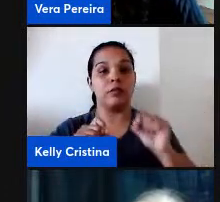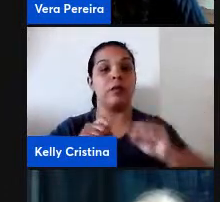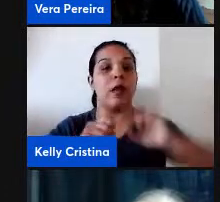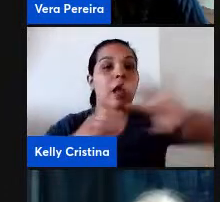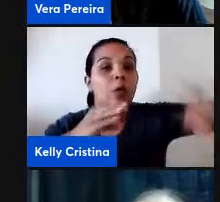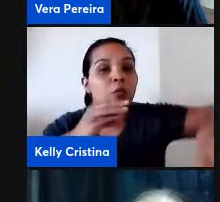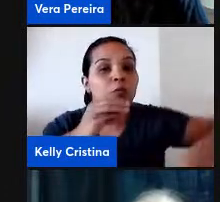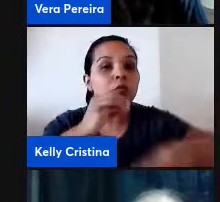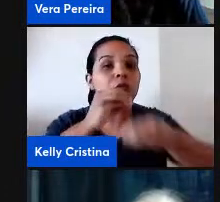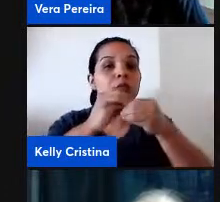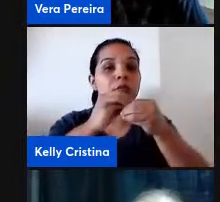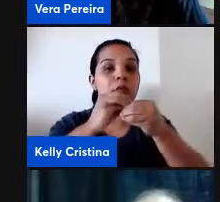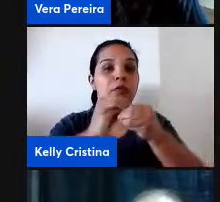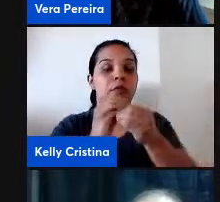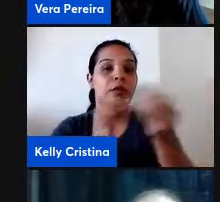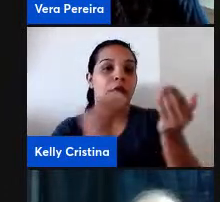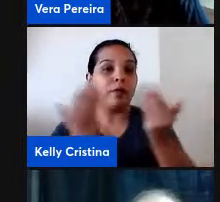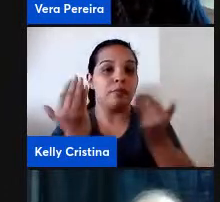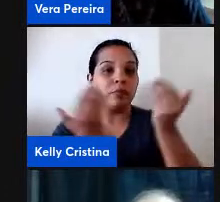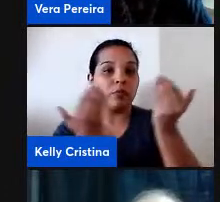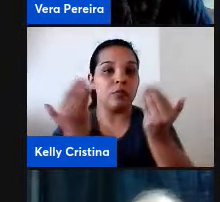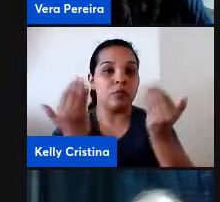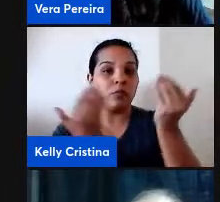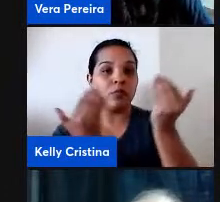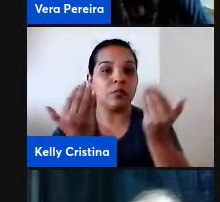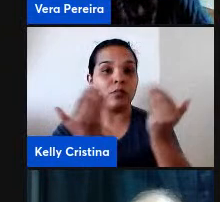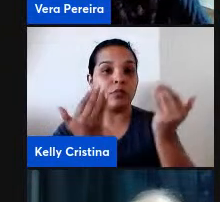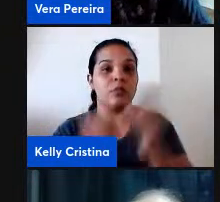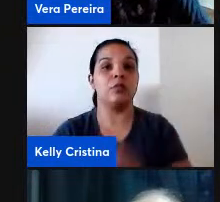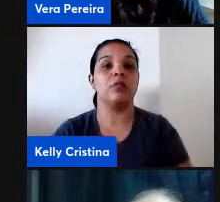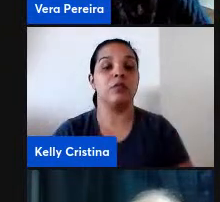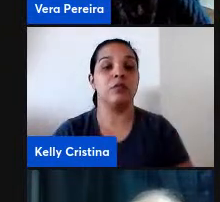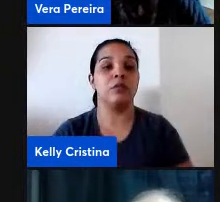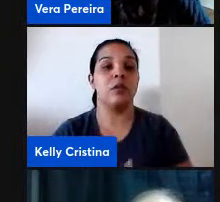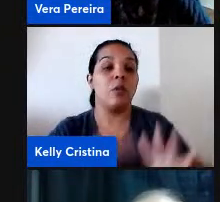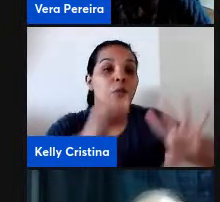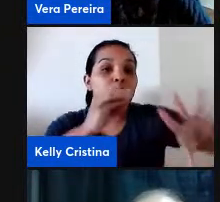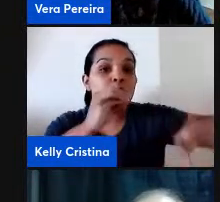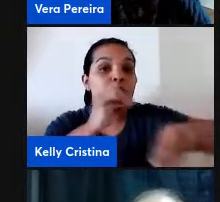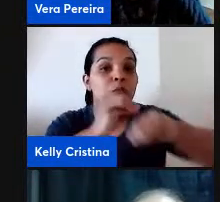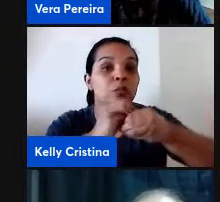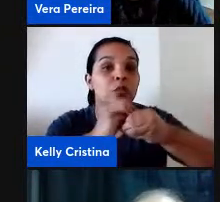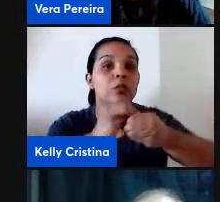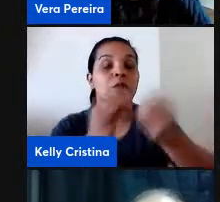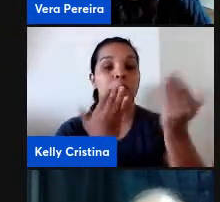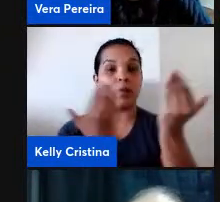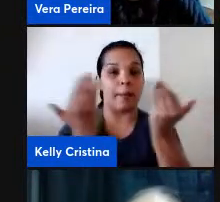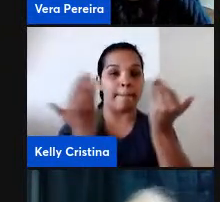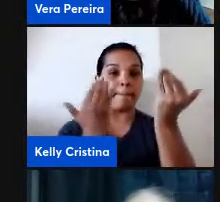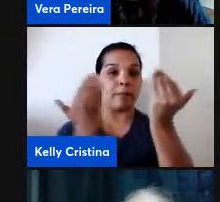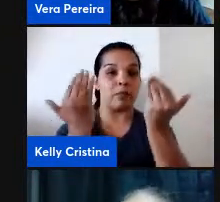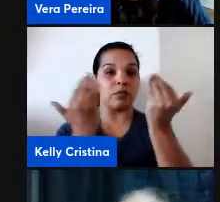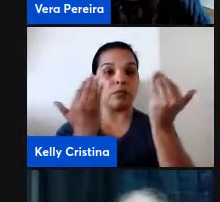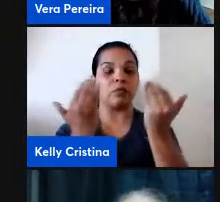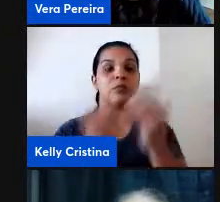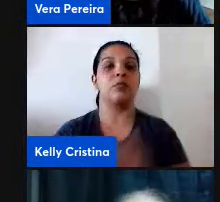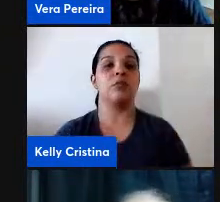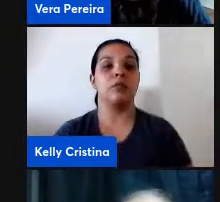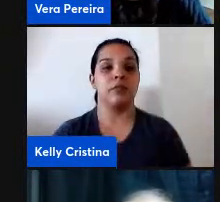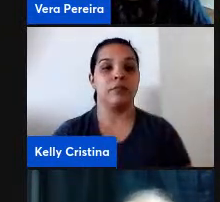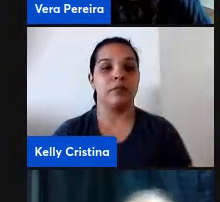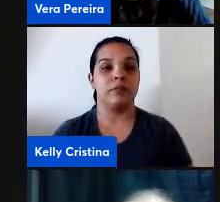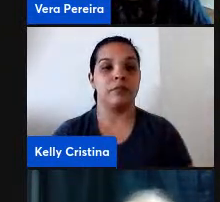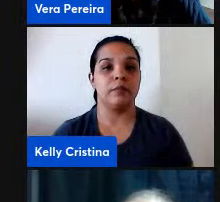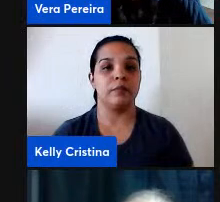da psicologia. Contribuições da psicologia neste século XXI. O